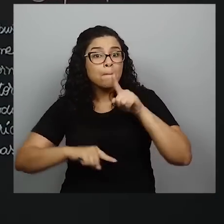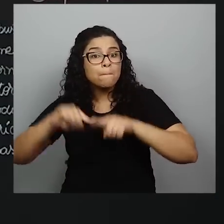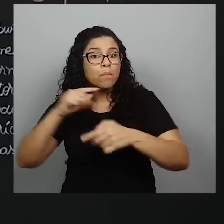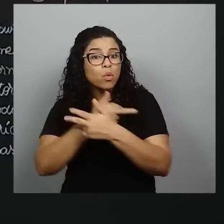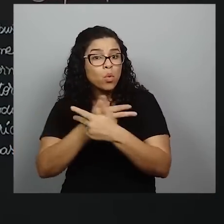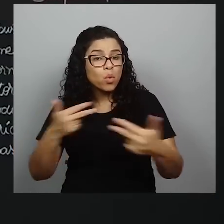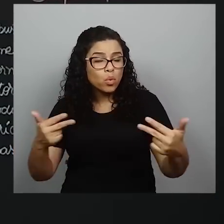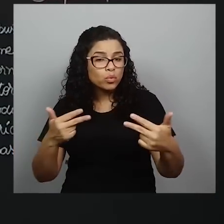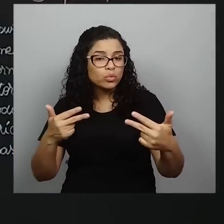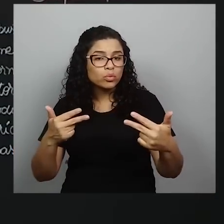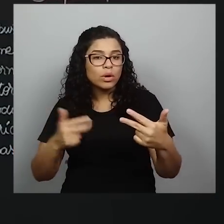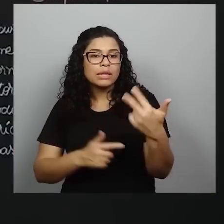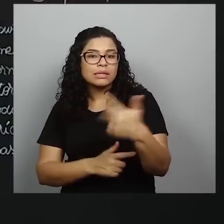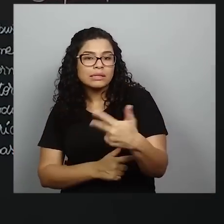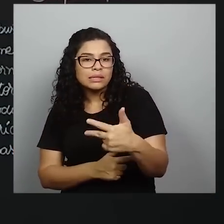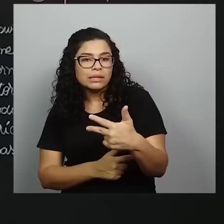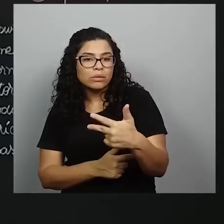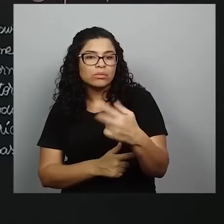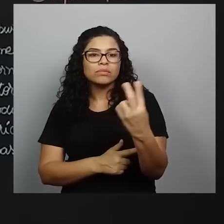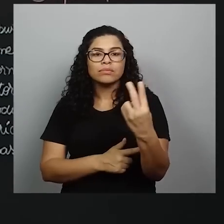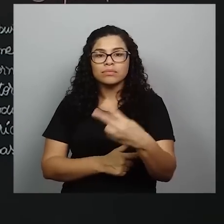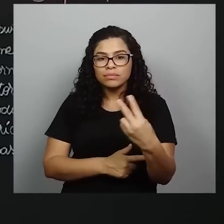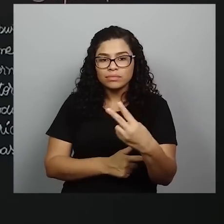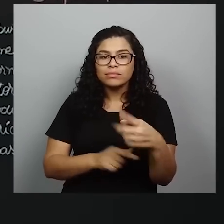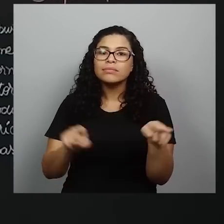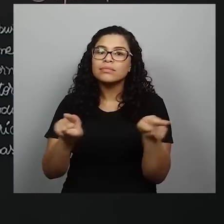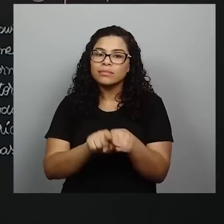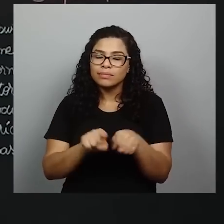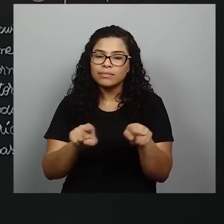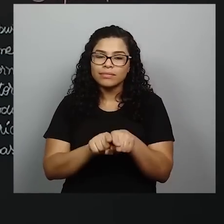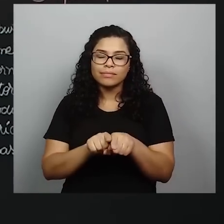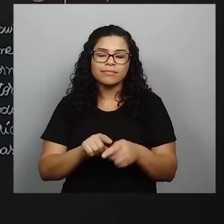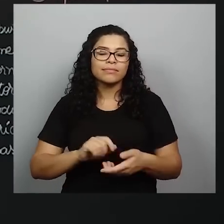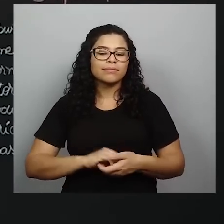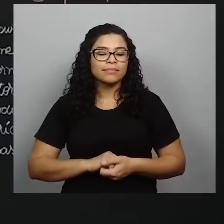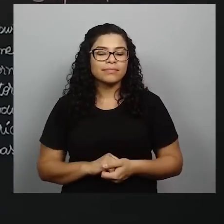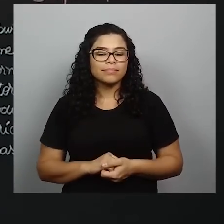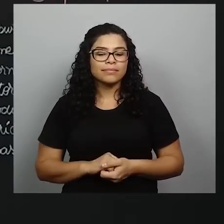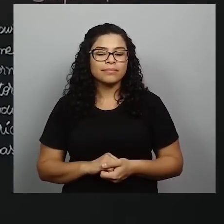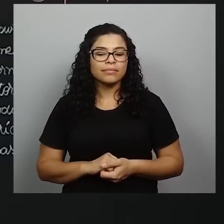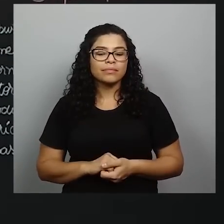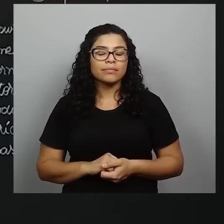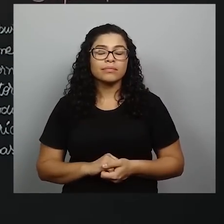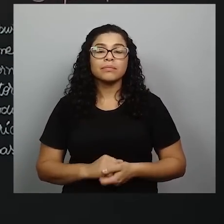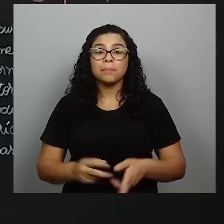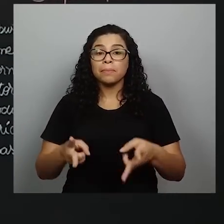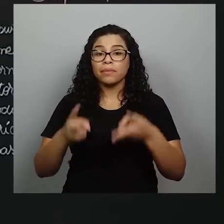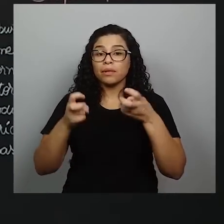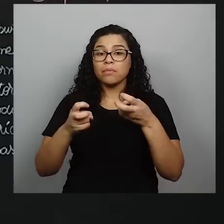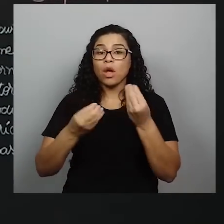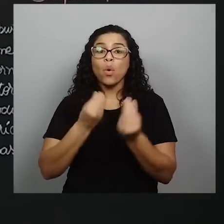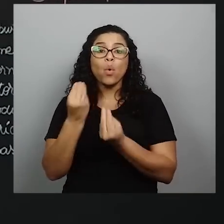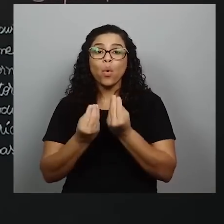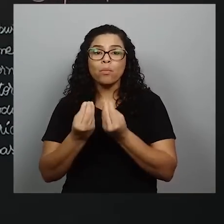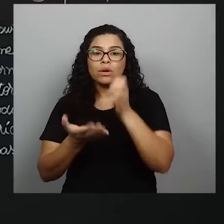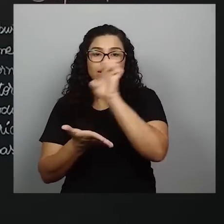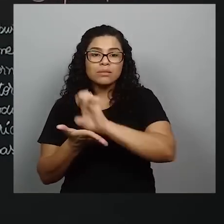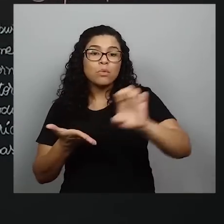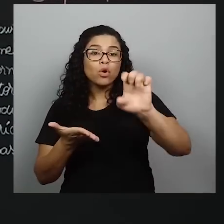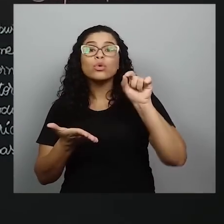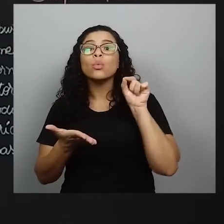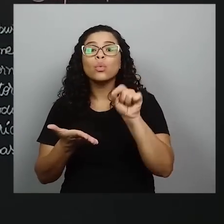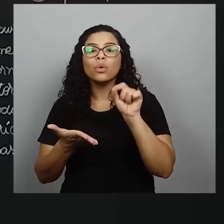produtos secundários e terciários. Vamos tentar entender e ver esse paralelo? Vamos ver o que a gente exporta, pessoal. O que a